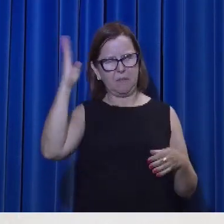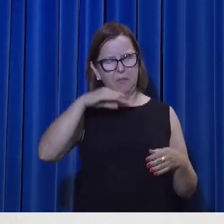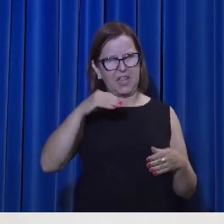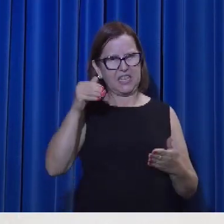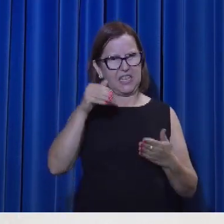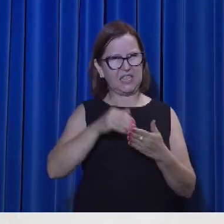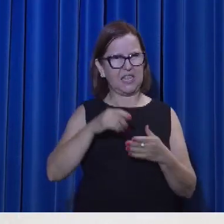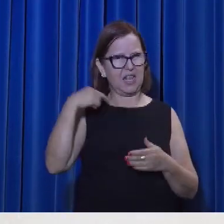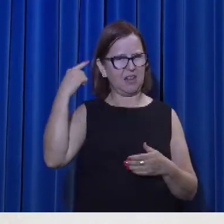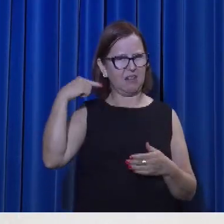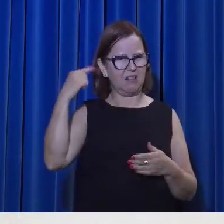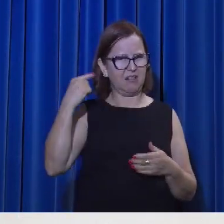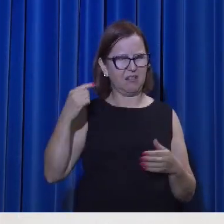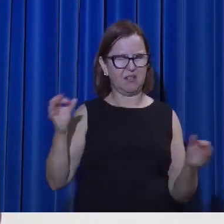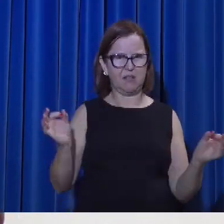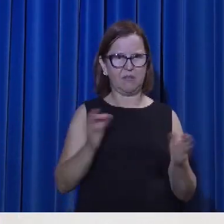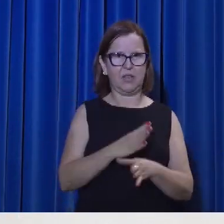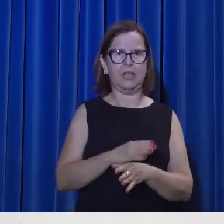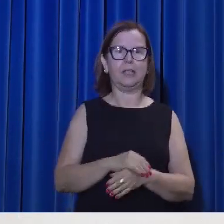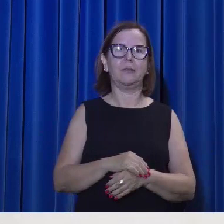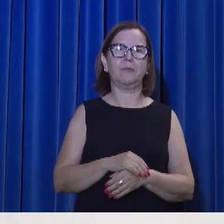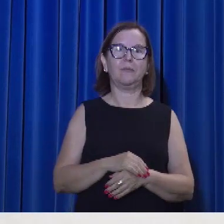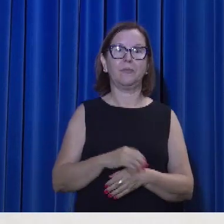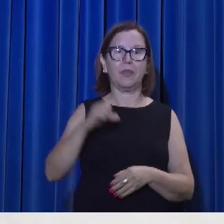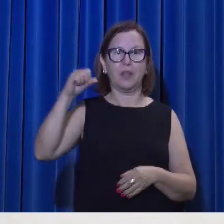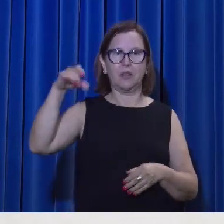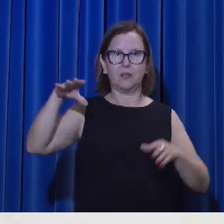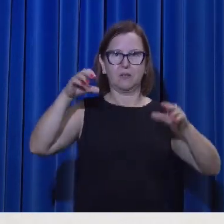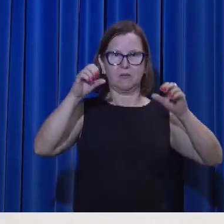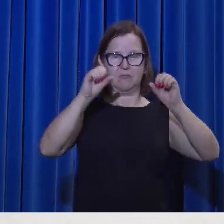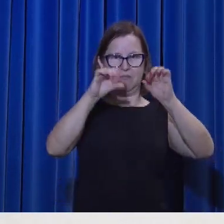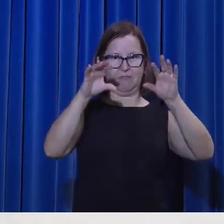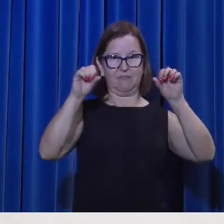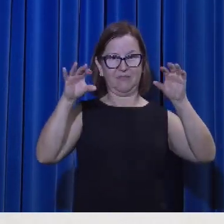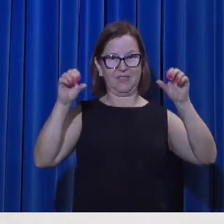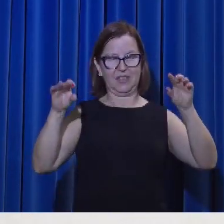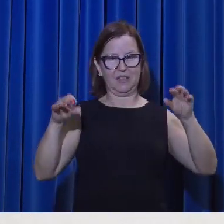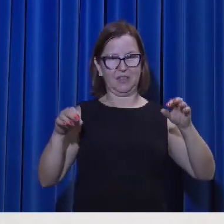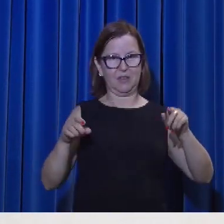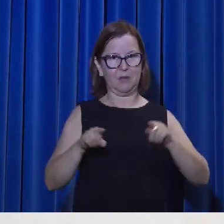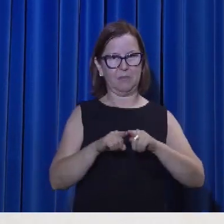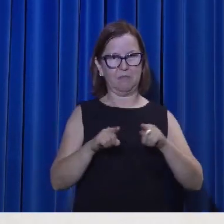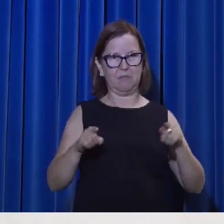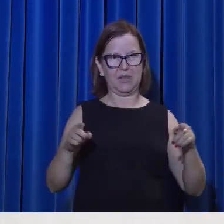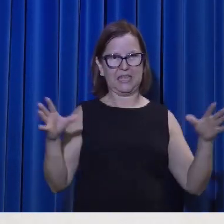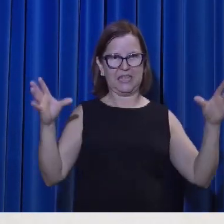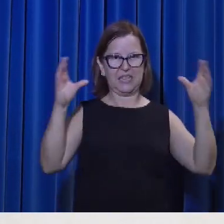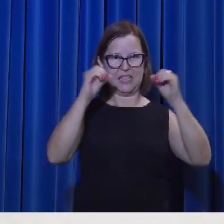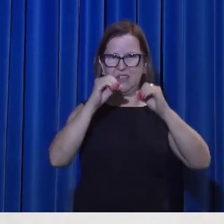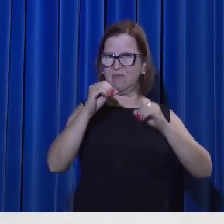A luz resplandece nas trevas, mas as trevas não a compreenderam.